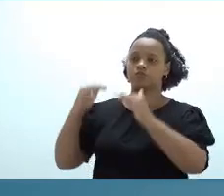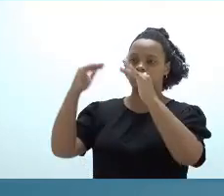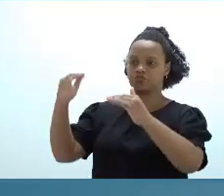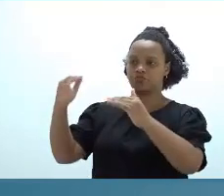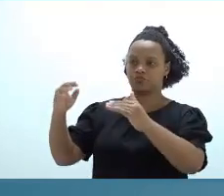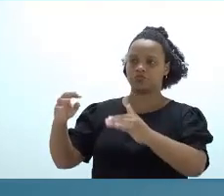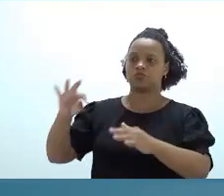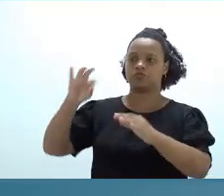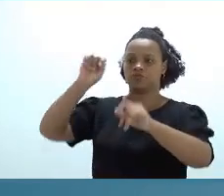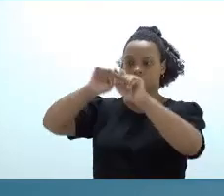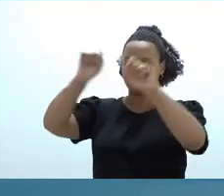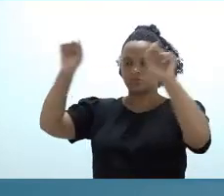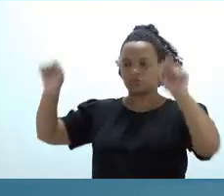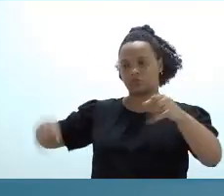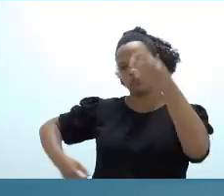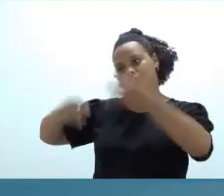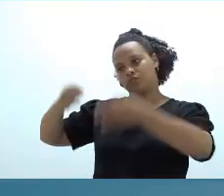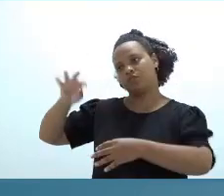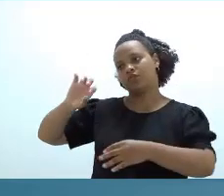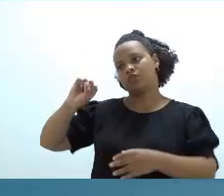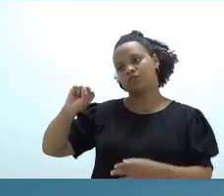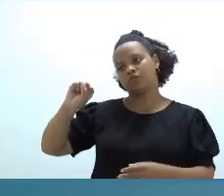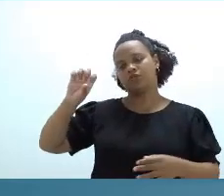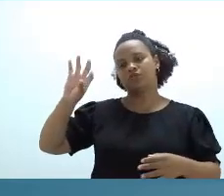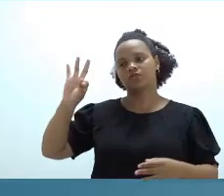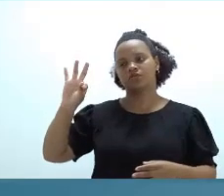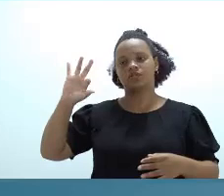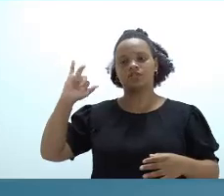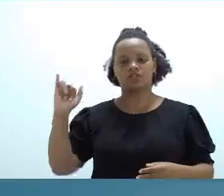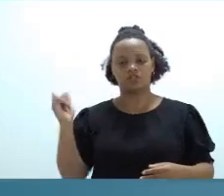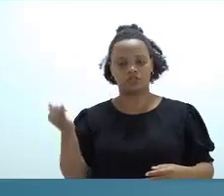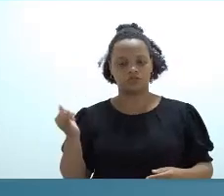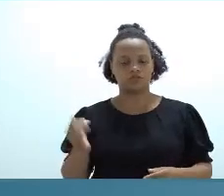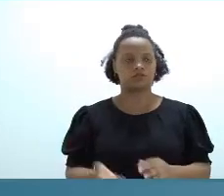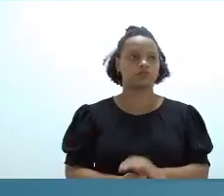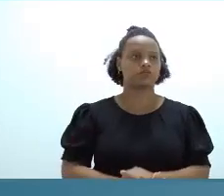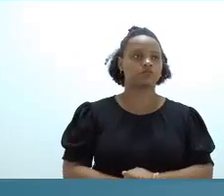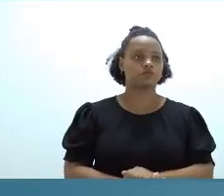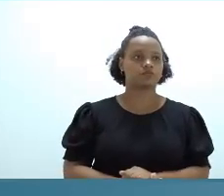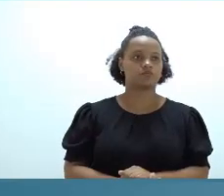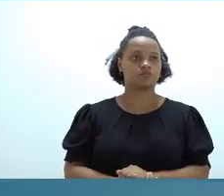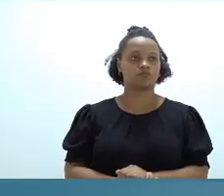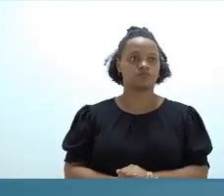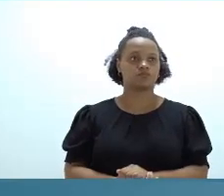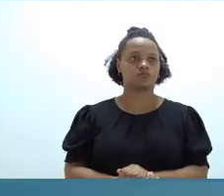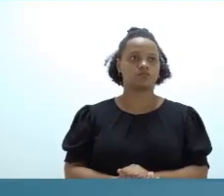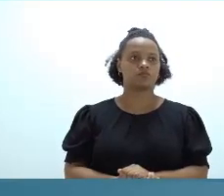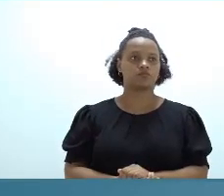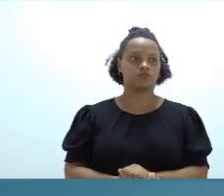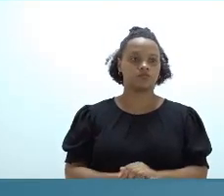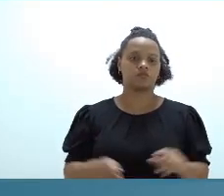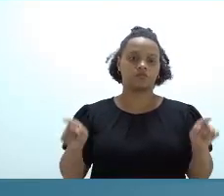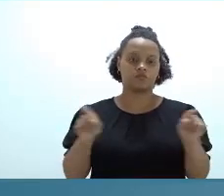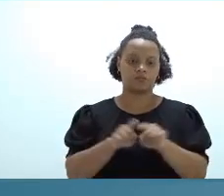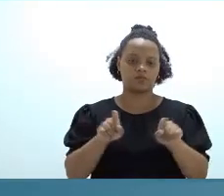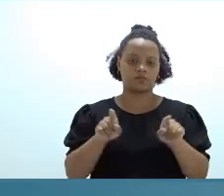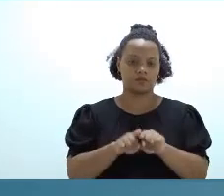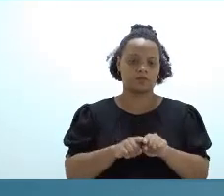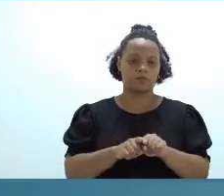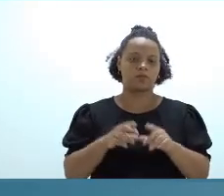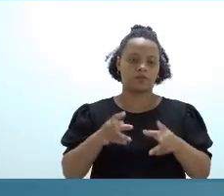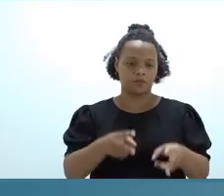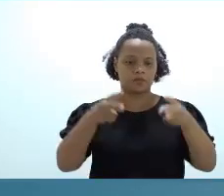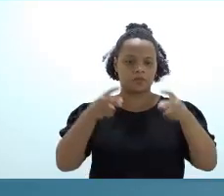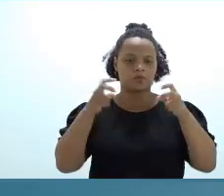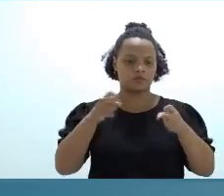máxima vênia ao relator, voto no sentido de reconhecer a competência do excelentíssimo desembargador Marito Marques Carneiro, integrante da segunda turma